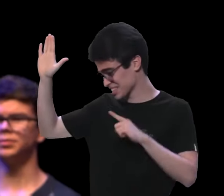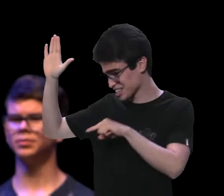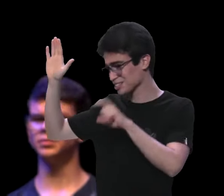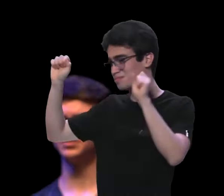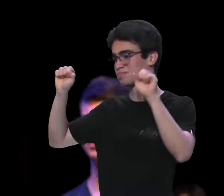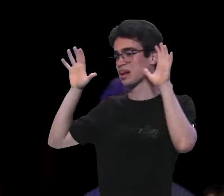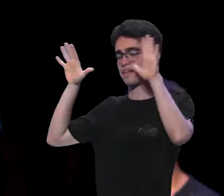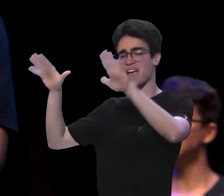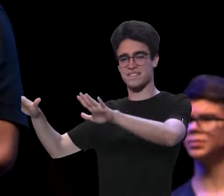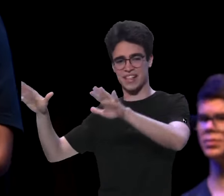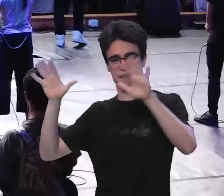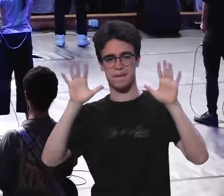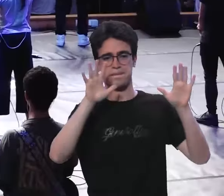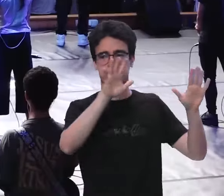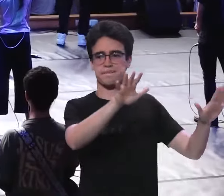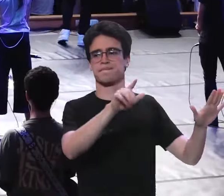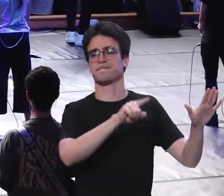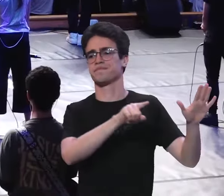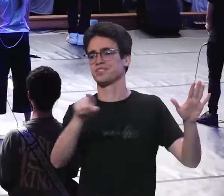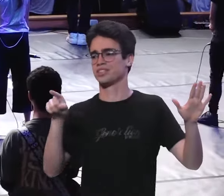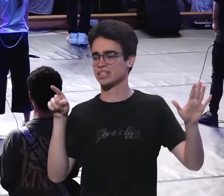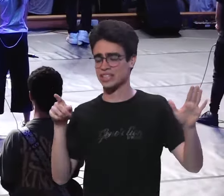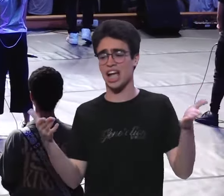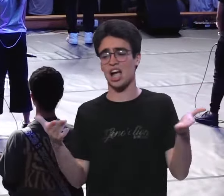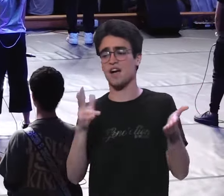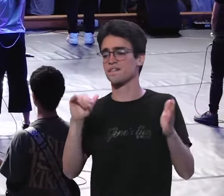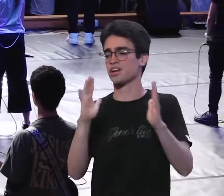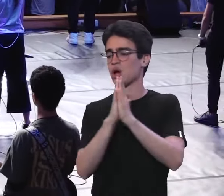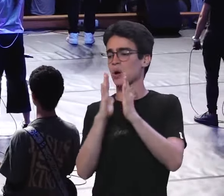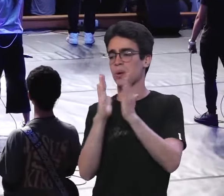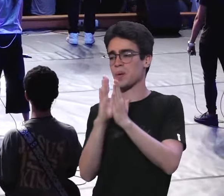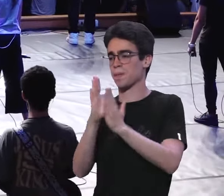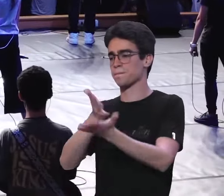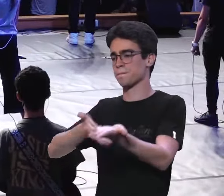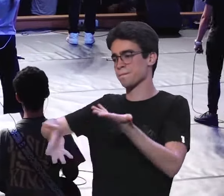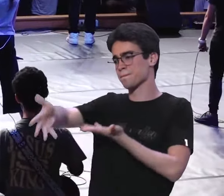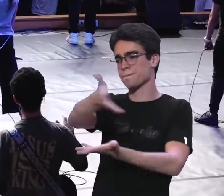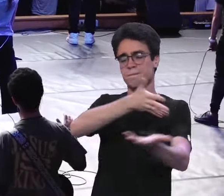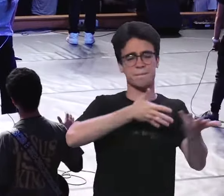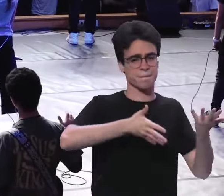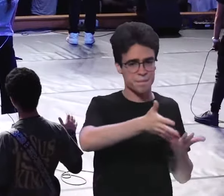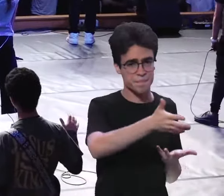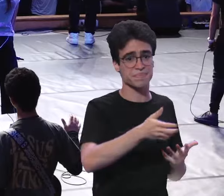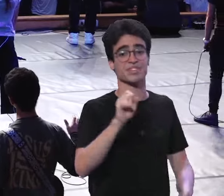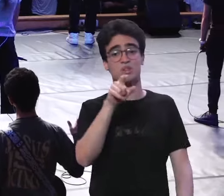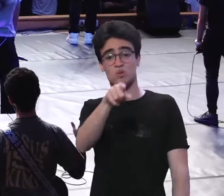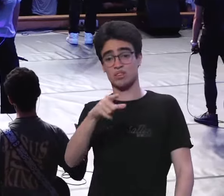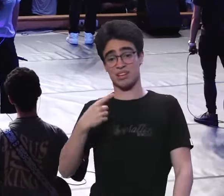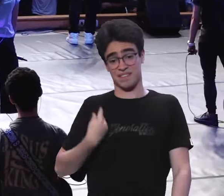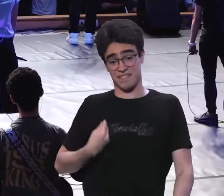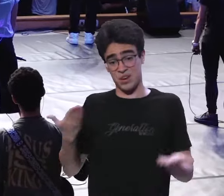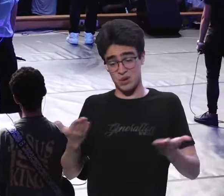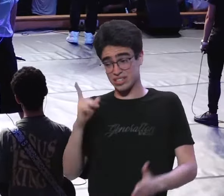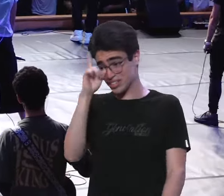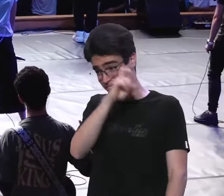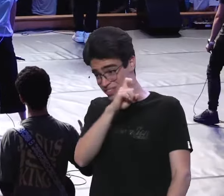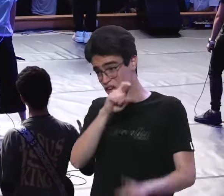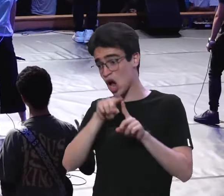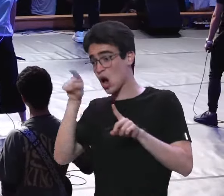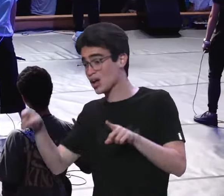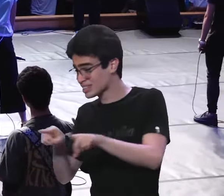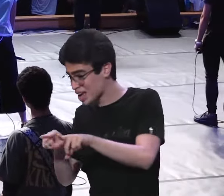a mão sobre essa pessoa e vamos orar uns pelos outros. Se você está com a vida difícil, o outro do teu lado está